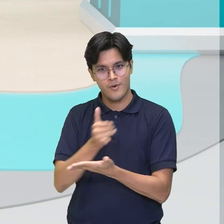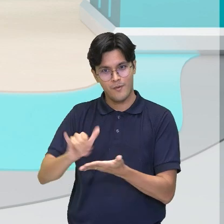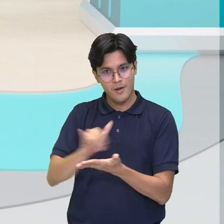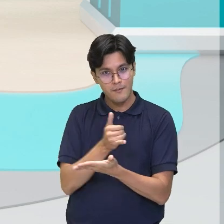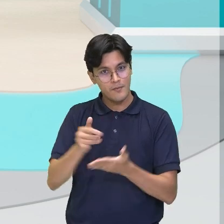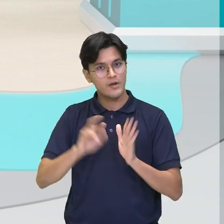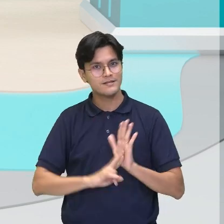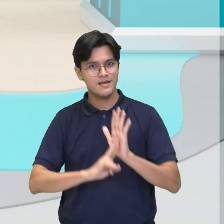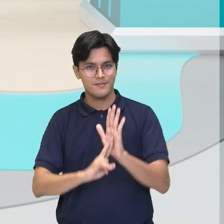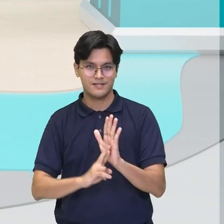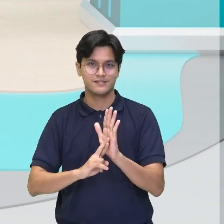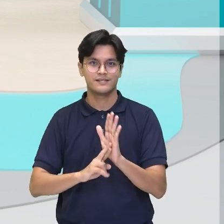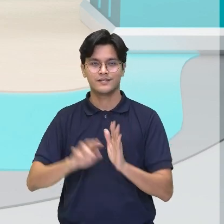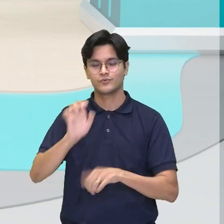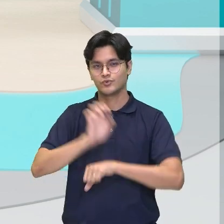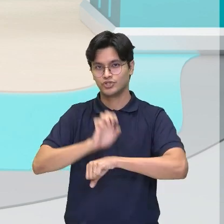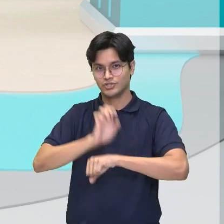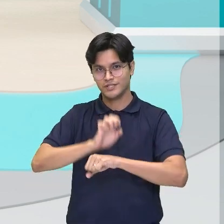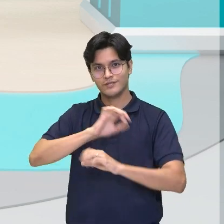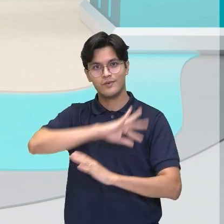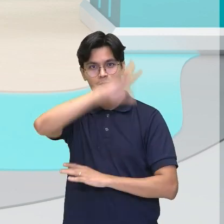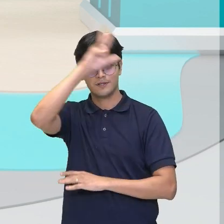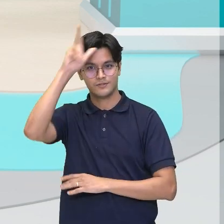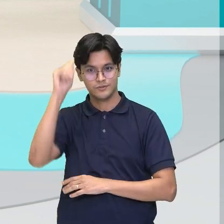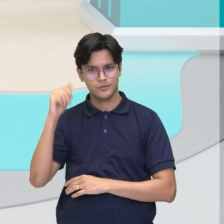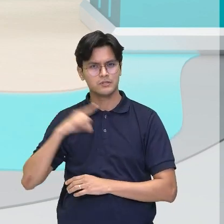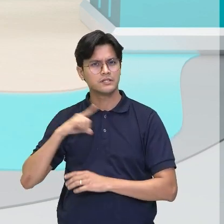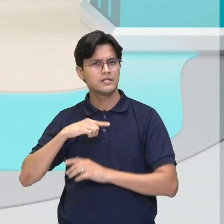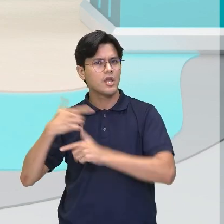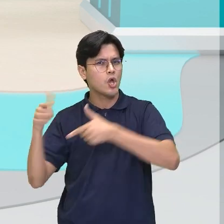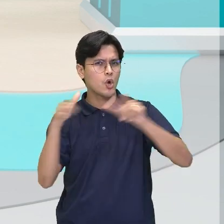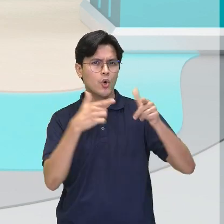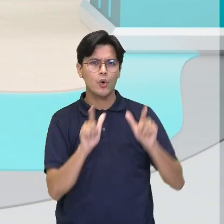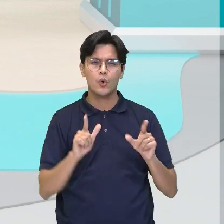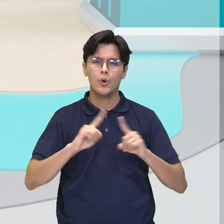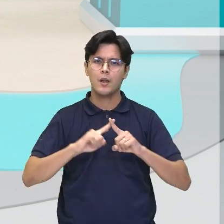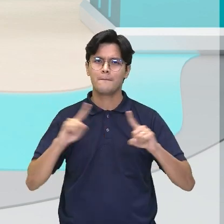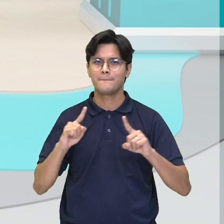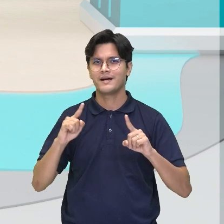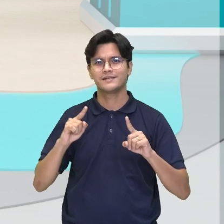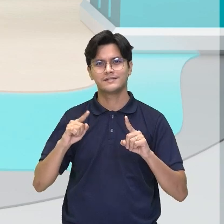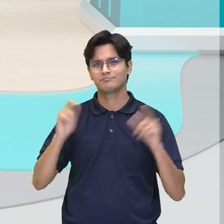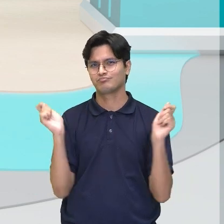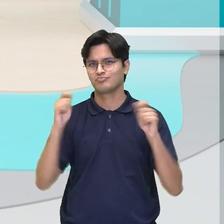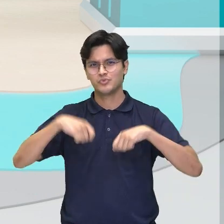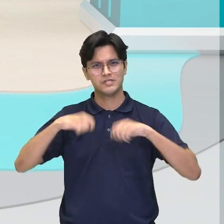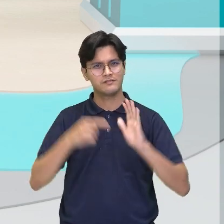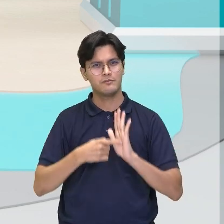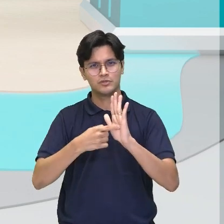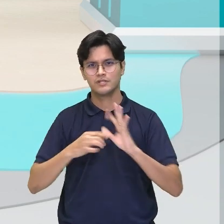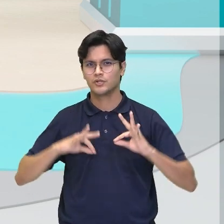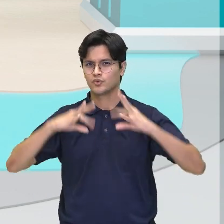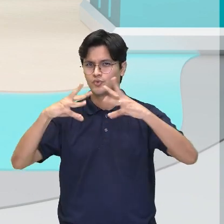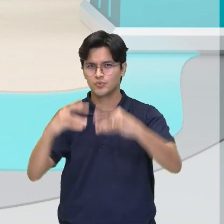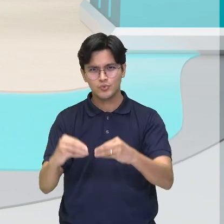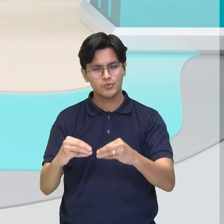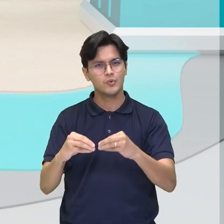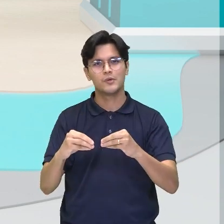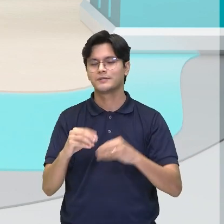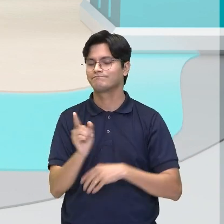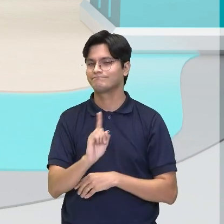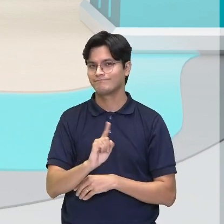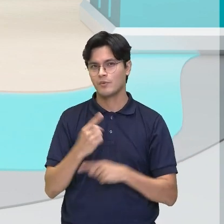Temos outras danças tradicionais sim, mas não dava para mostrar todas, como a ciranda de Manacapuru, certo? E